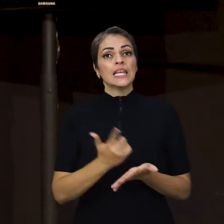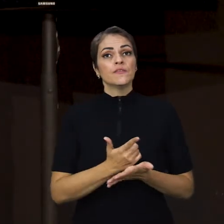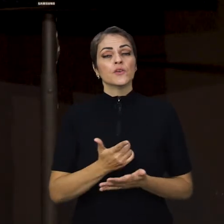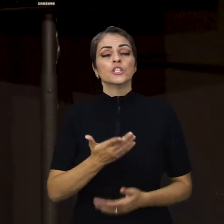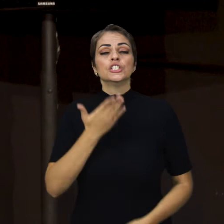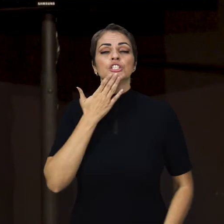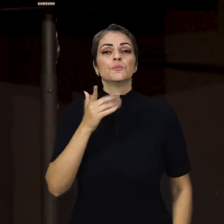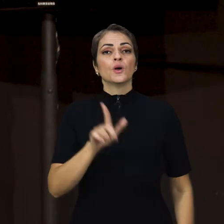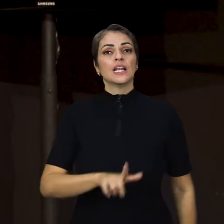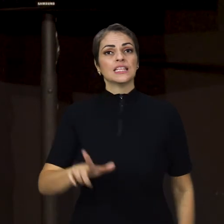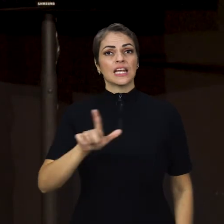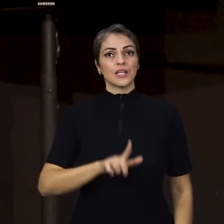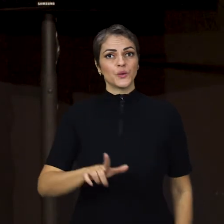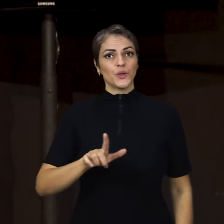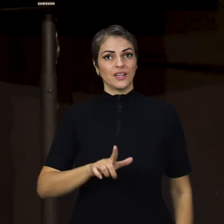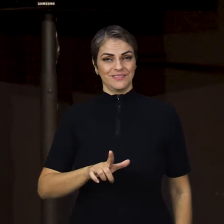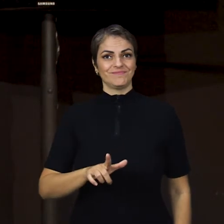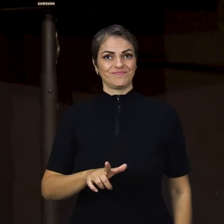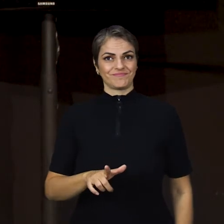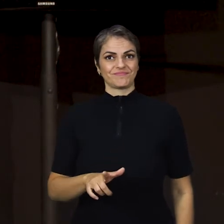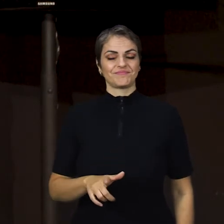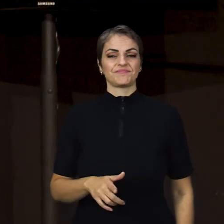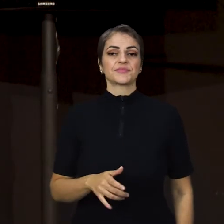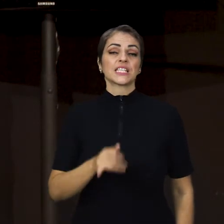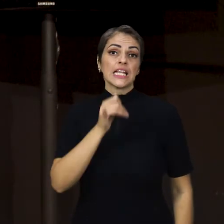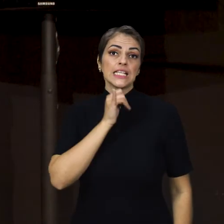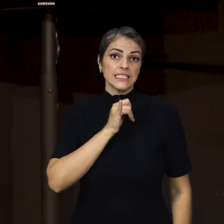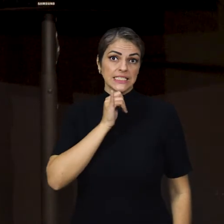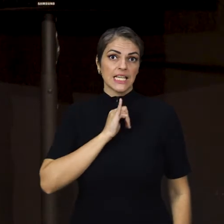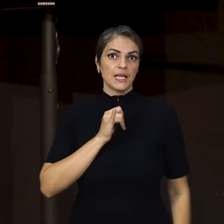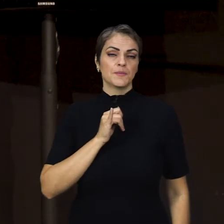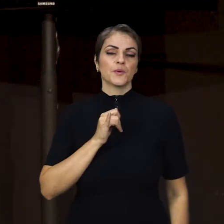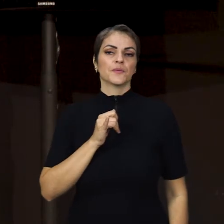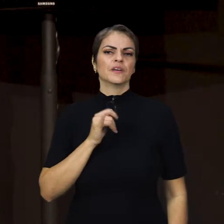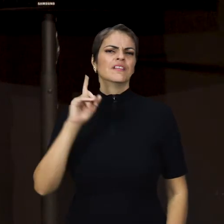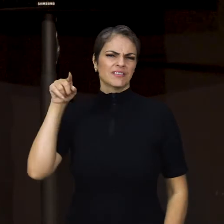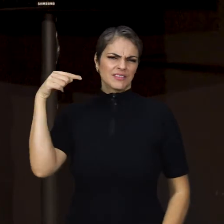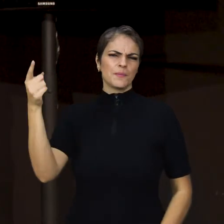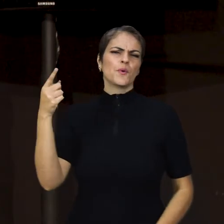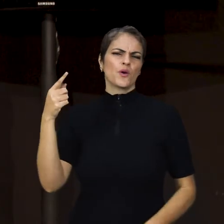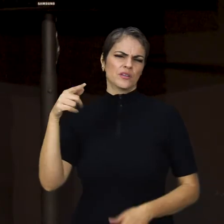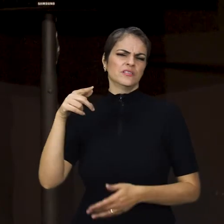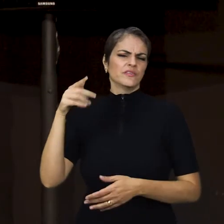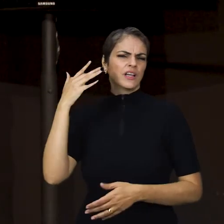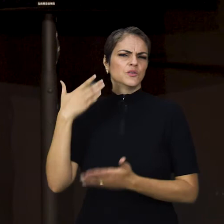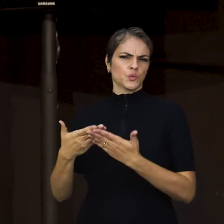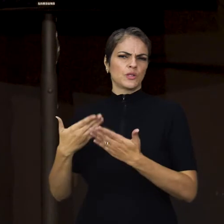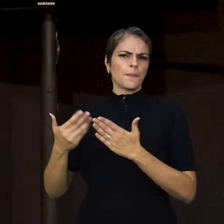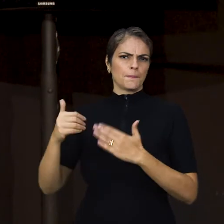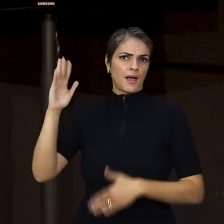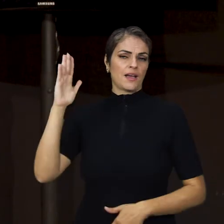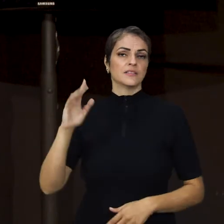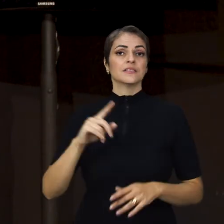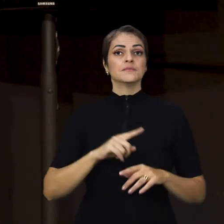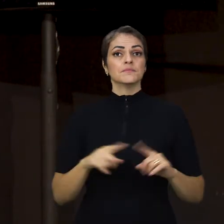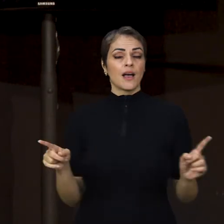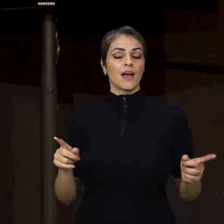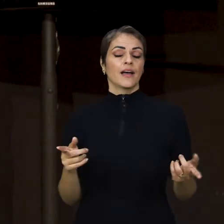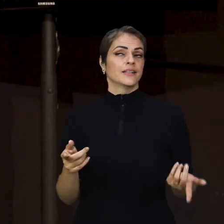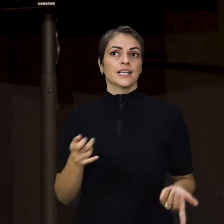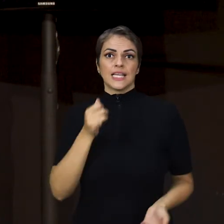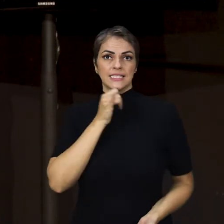ficar tranquilo, mas por hora eu só quero destacar que a Bíblia, justamente por essa variedade de livros e de